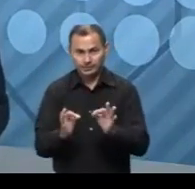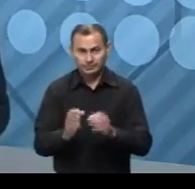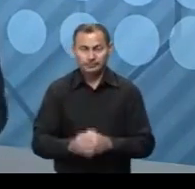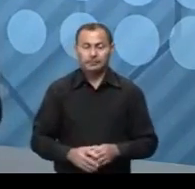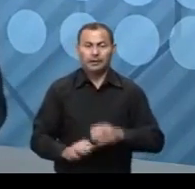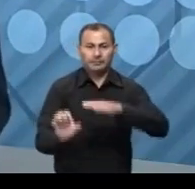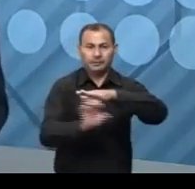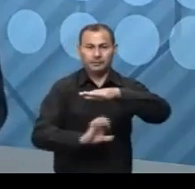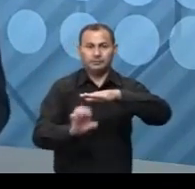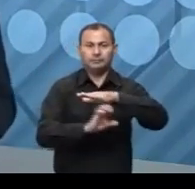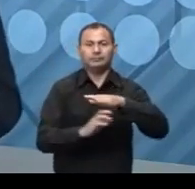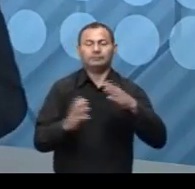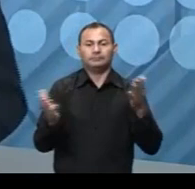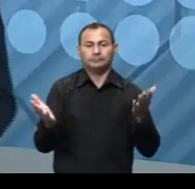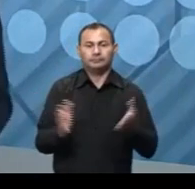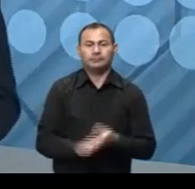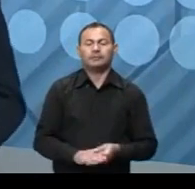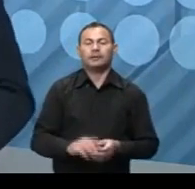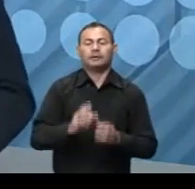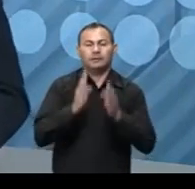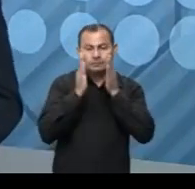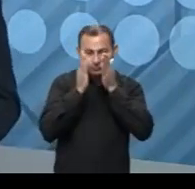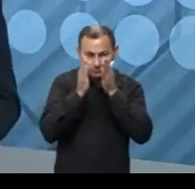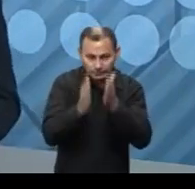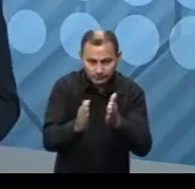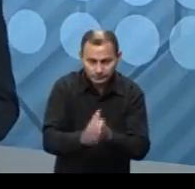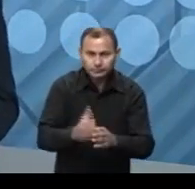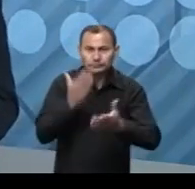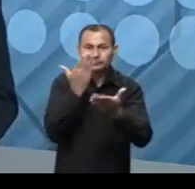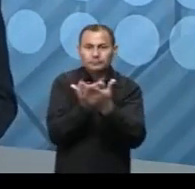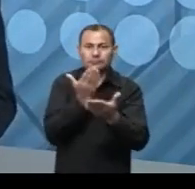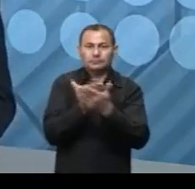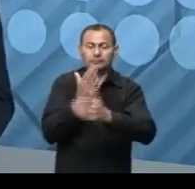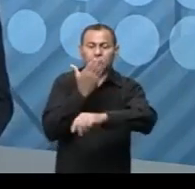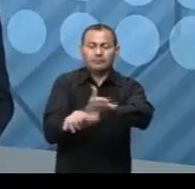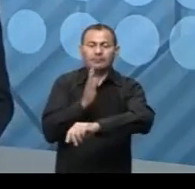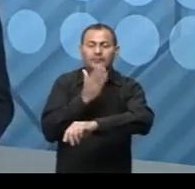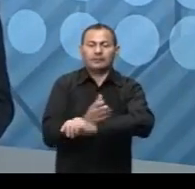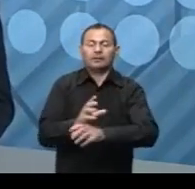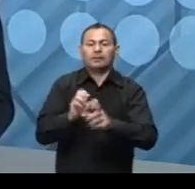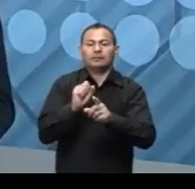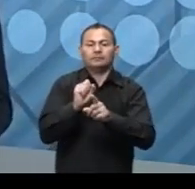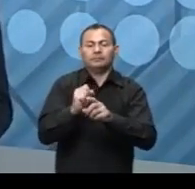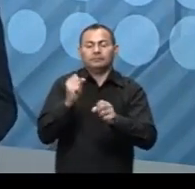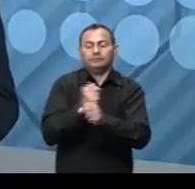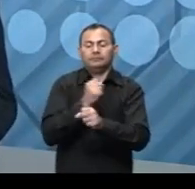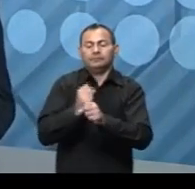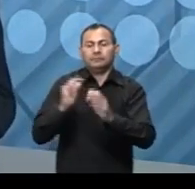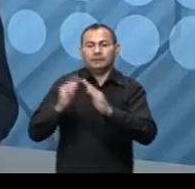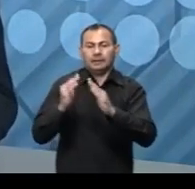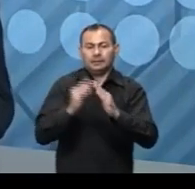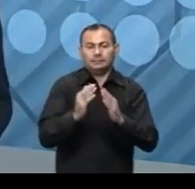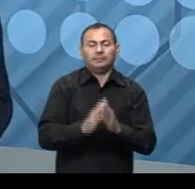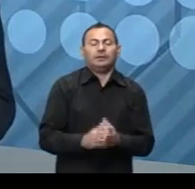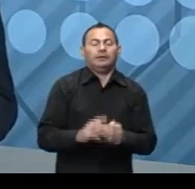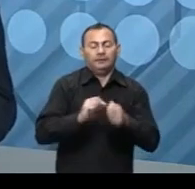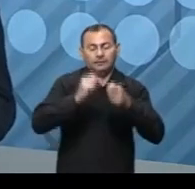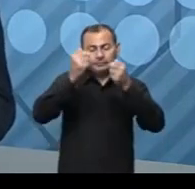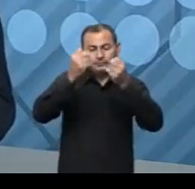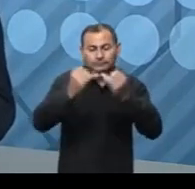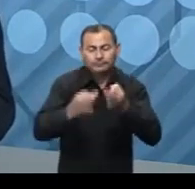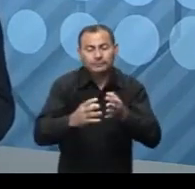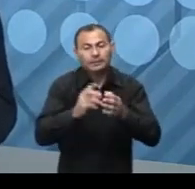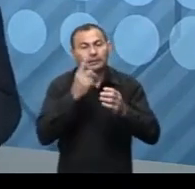Para o empreendimento. Então, eu quero dar foco nessa aula prática de hoje. Para a locação de obra, a gente vai estar fazendo uma locação